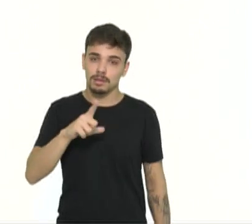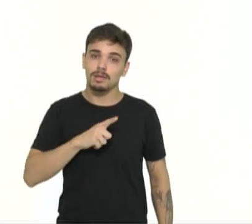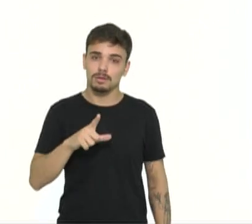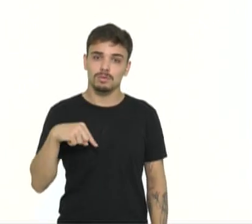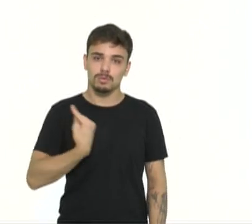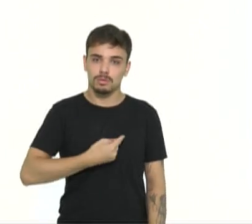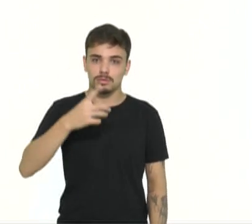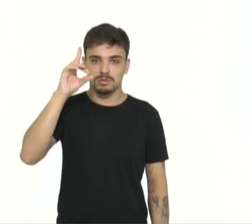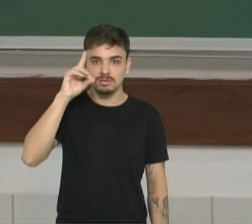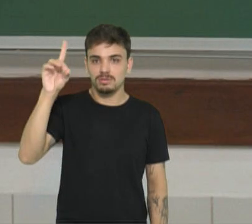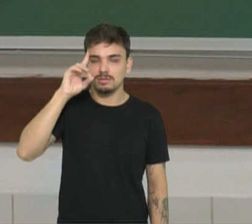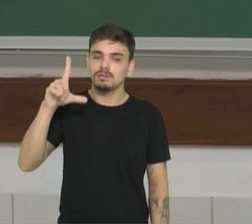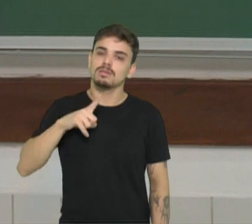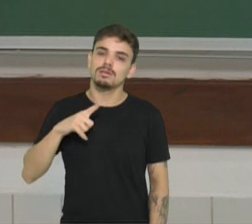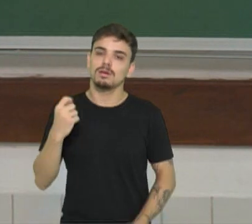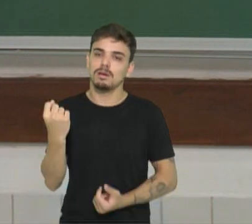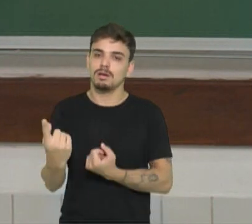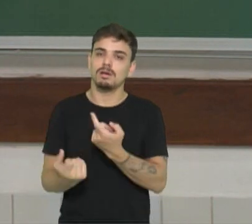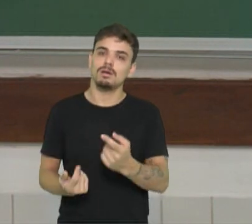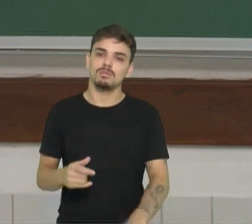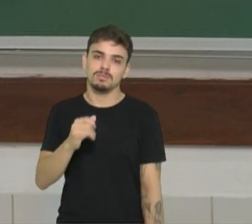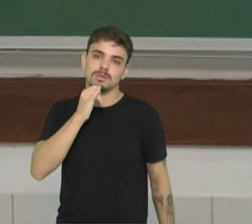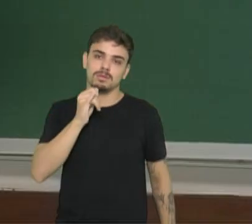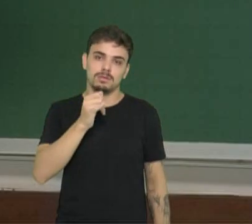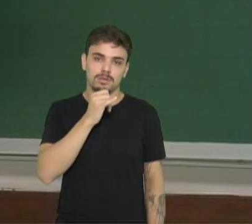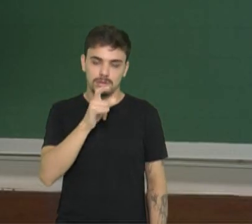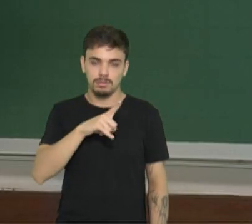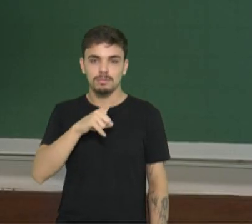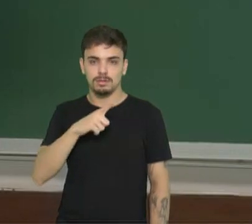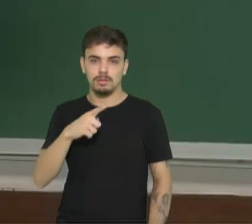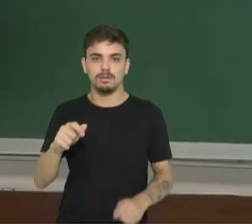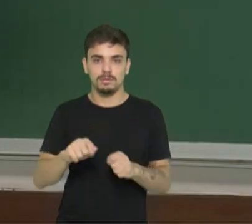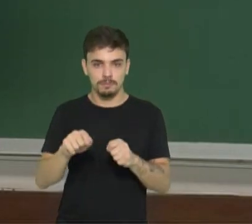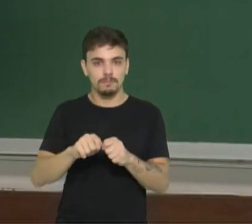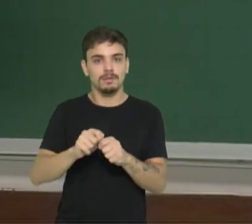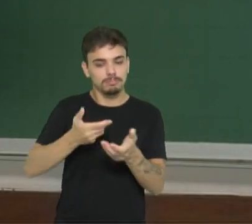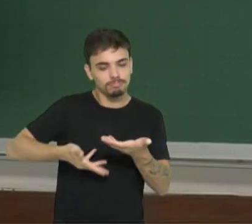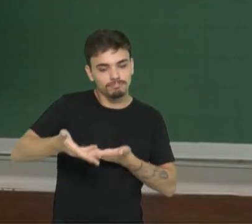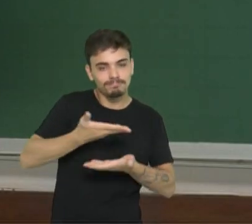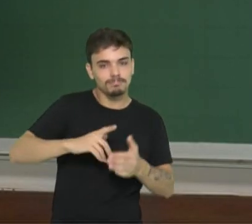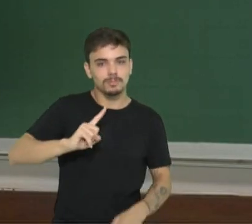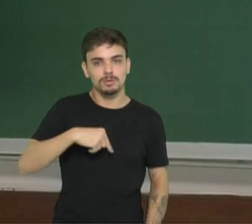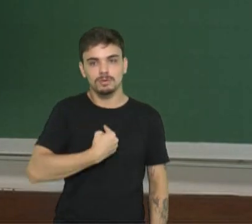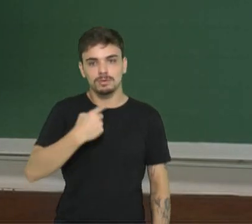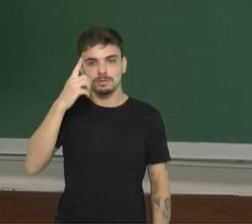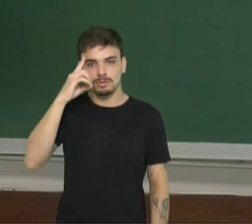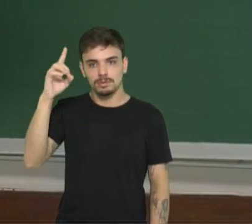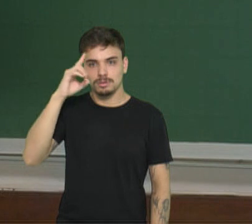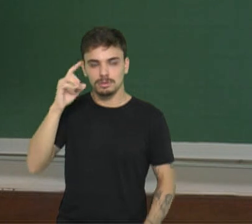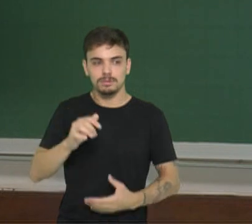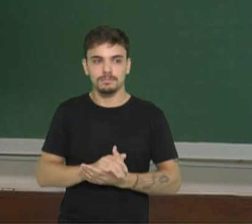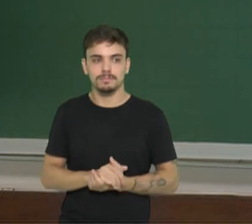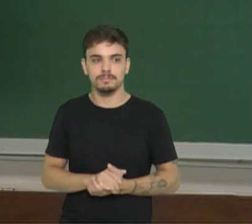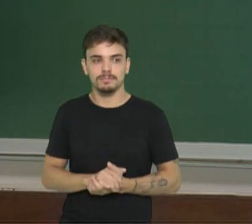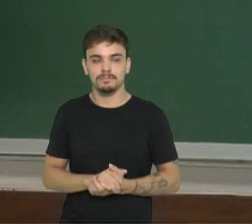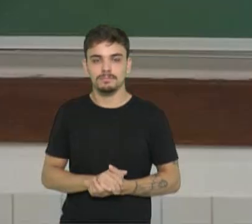longo dessa aula, alguns exemplos aí. Então, elas fazem parte do nosso cotidiano, certo?